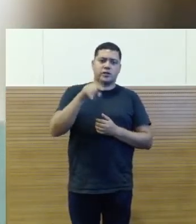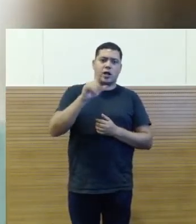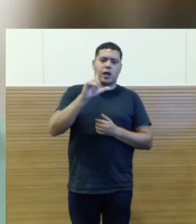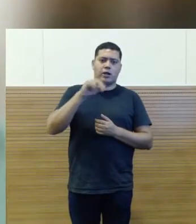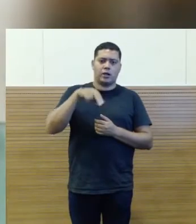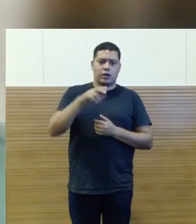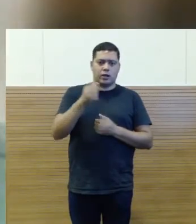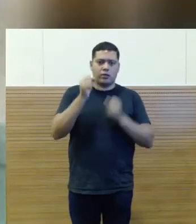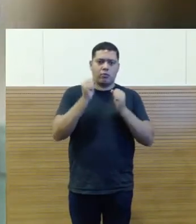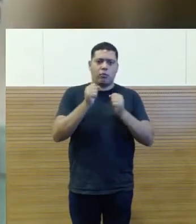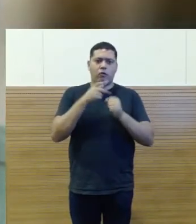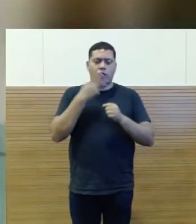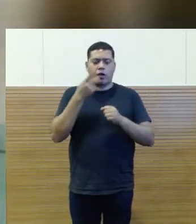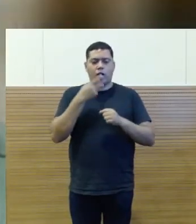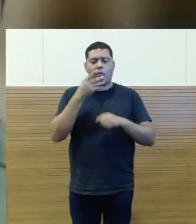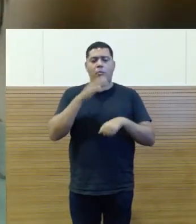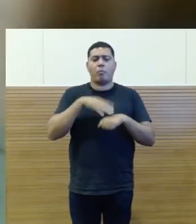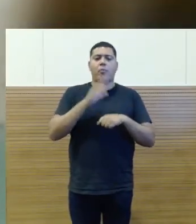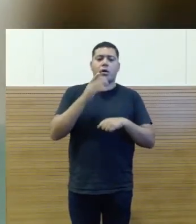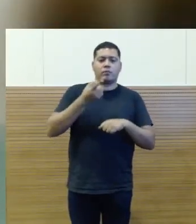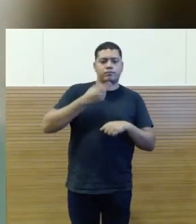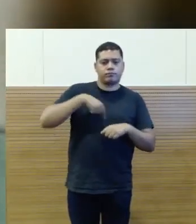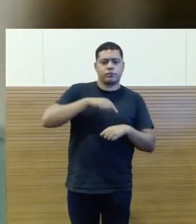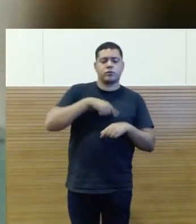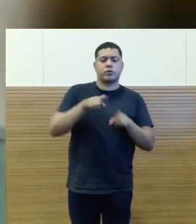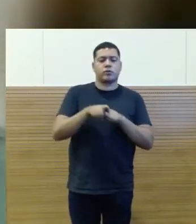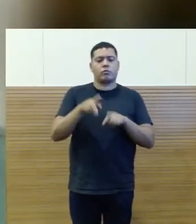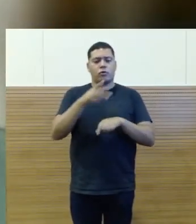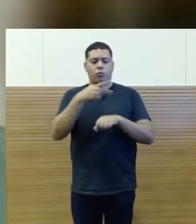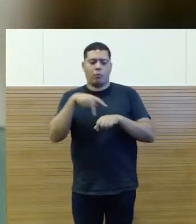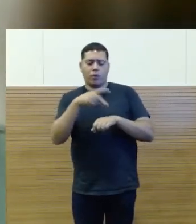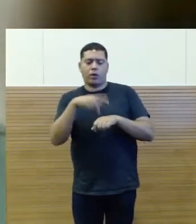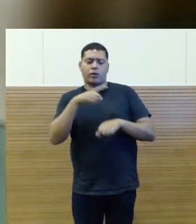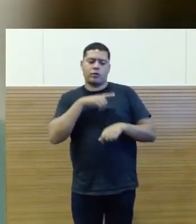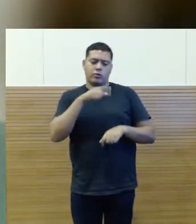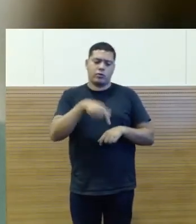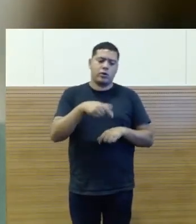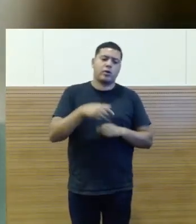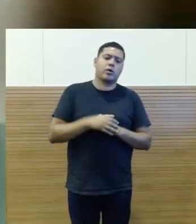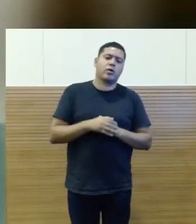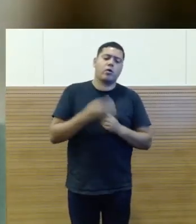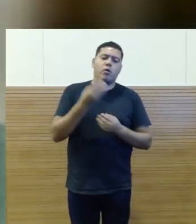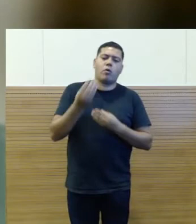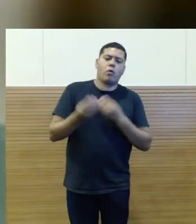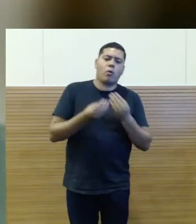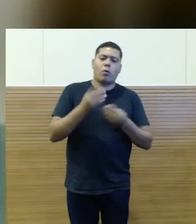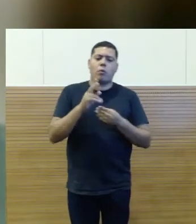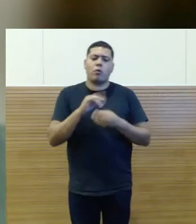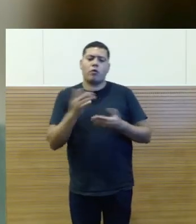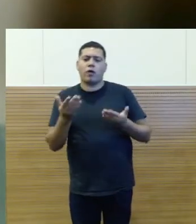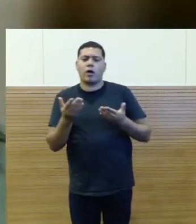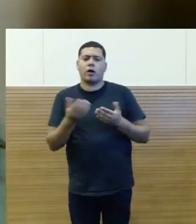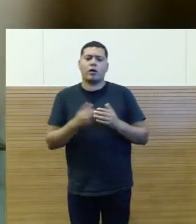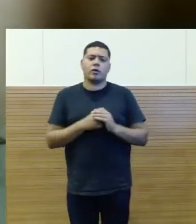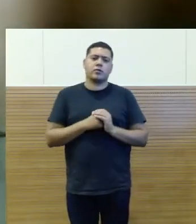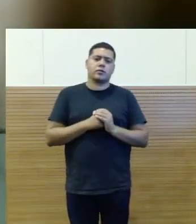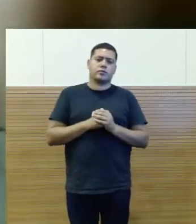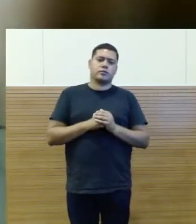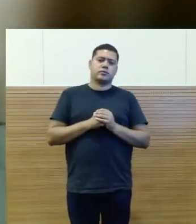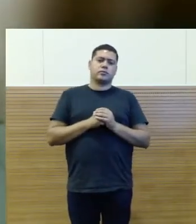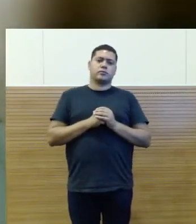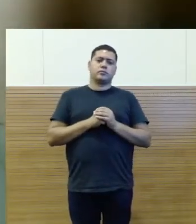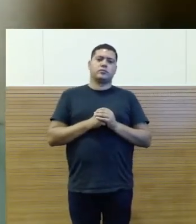falar um pouquinho mais, né, para nós e para os países que estão aqui, sobre como vai funcionar